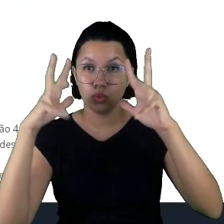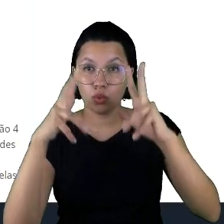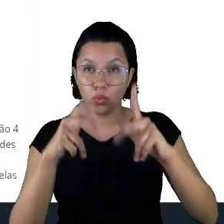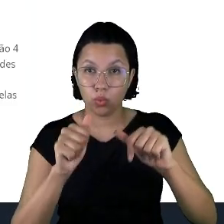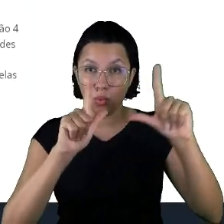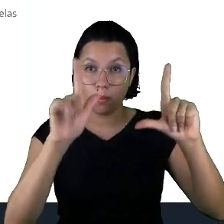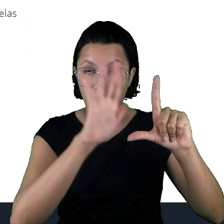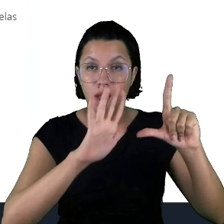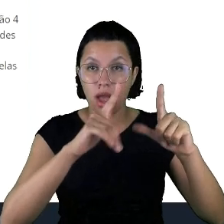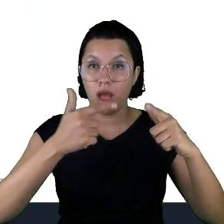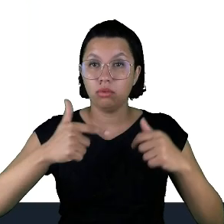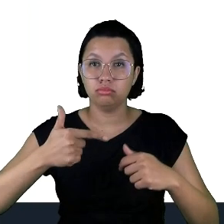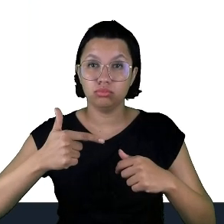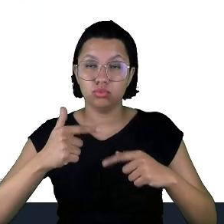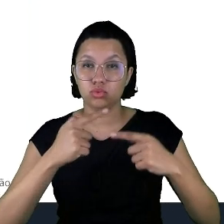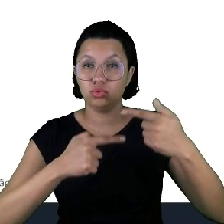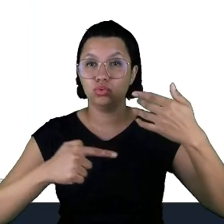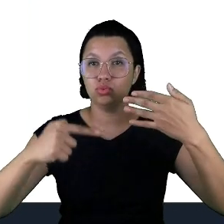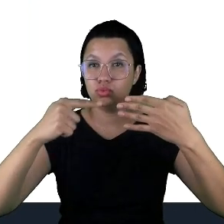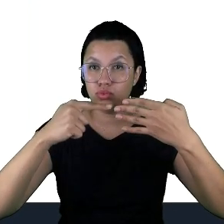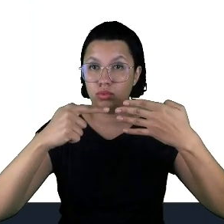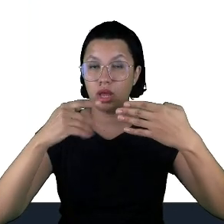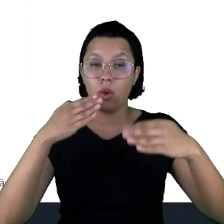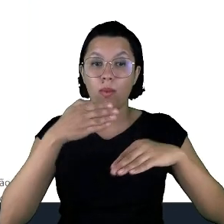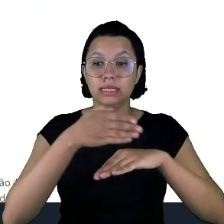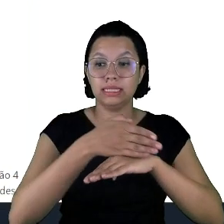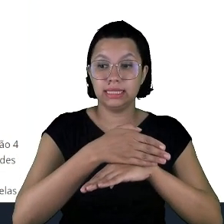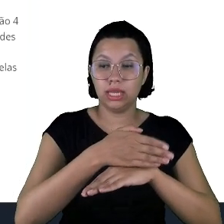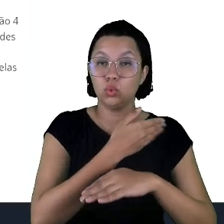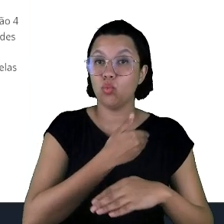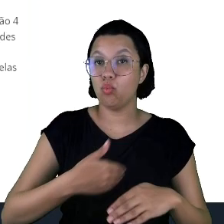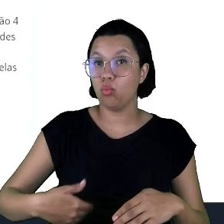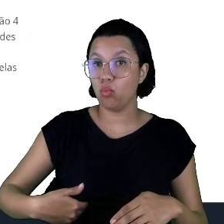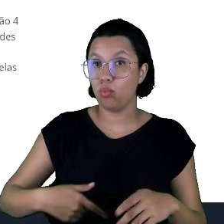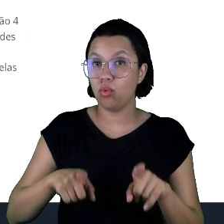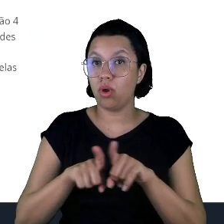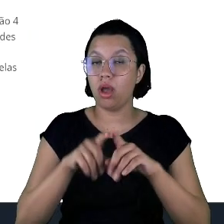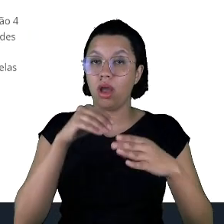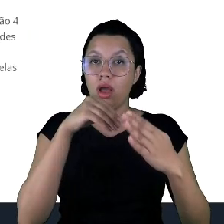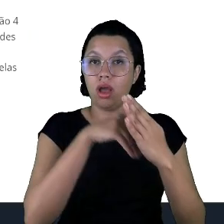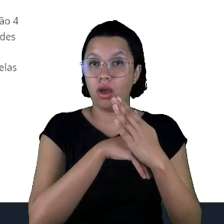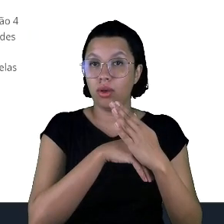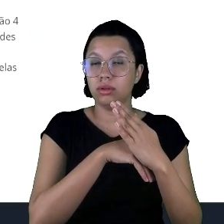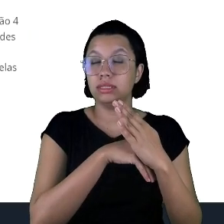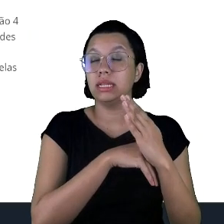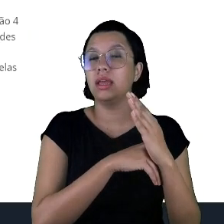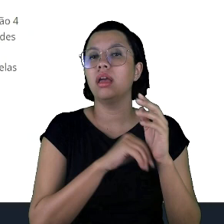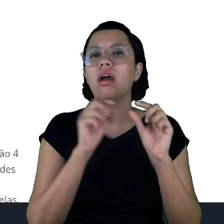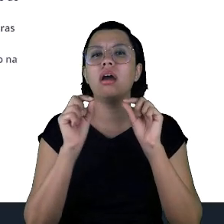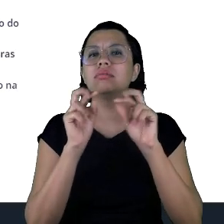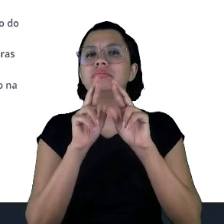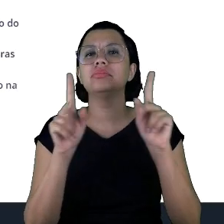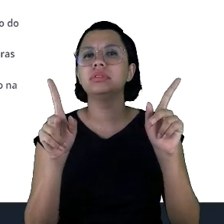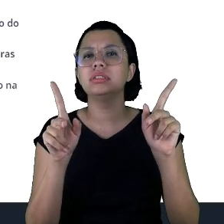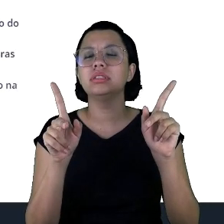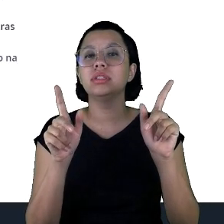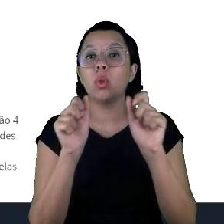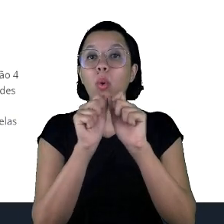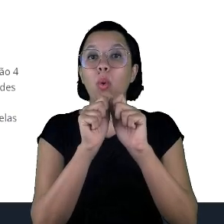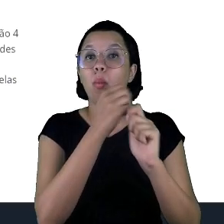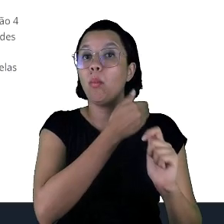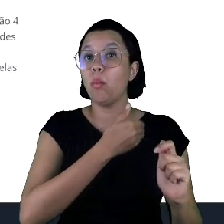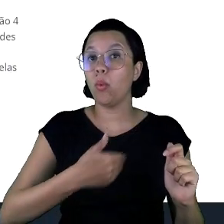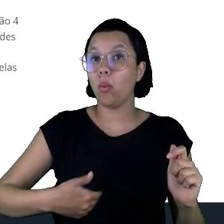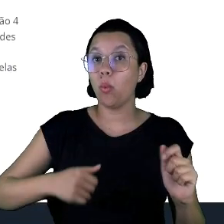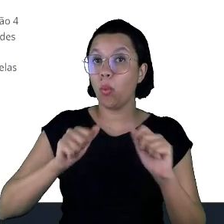tem todos os painéis. O painel do segundo grau tem aqui no acesso público e no acesso interno. Qual a diferença do público e do interno? Que